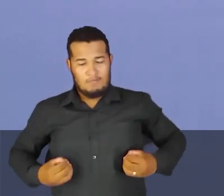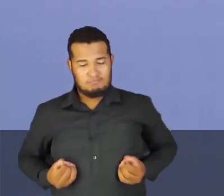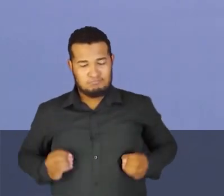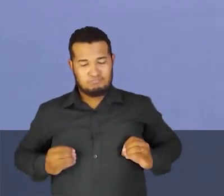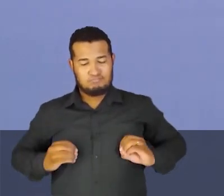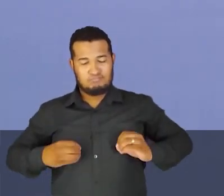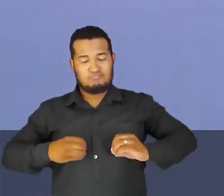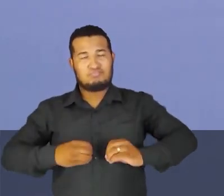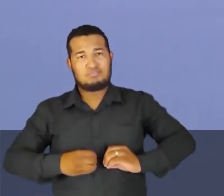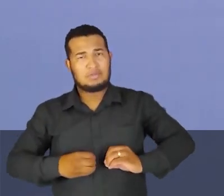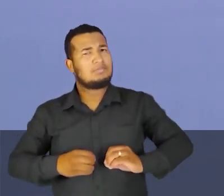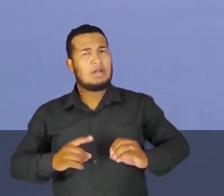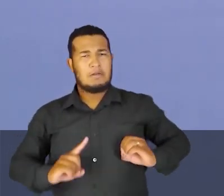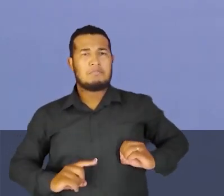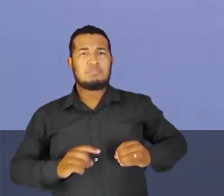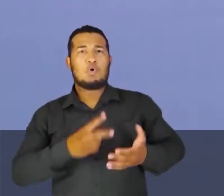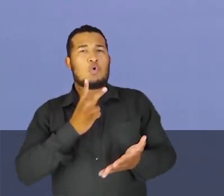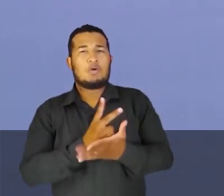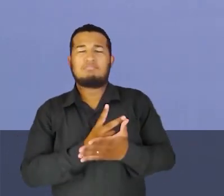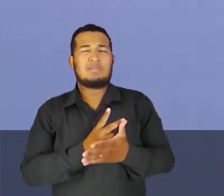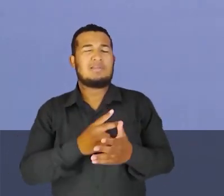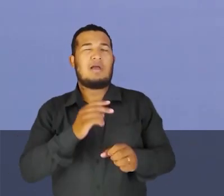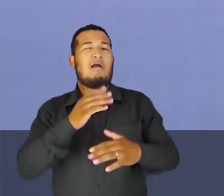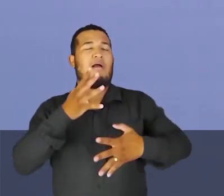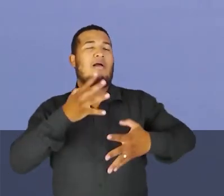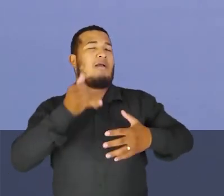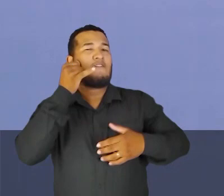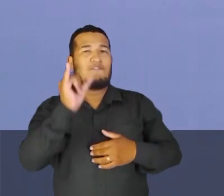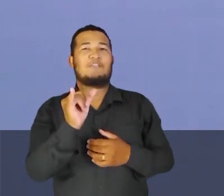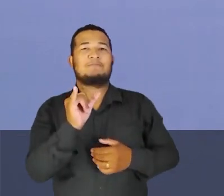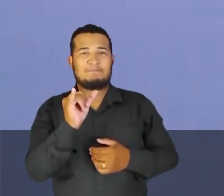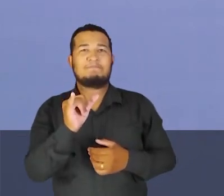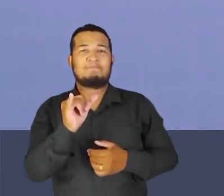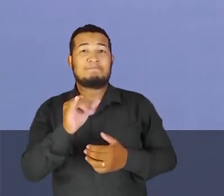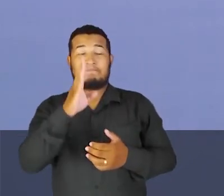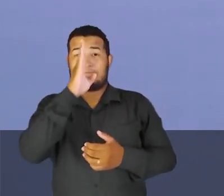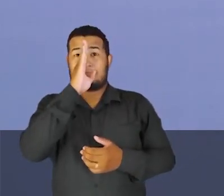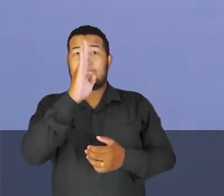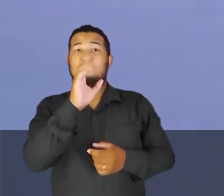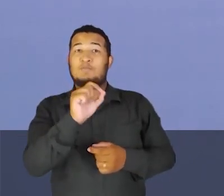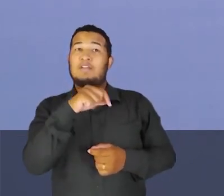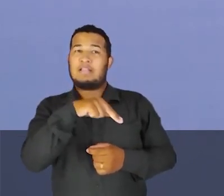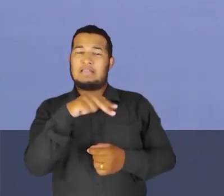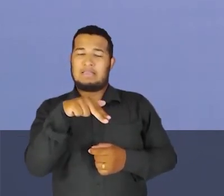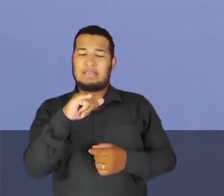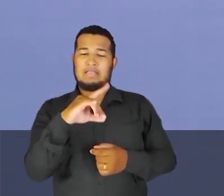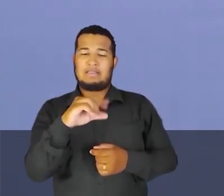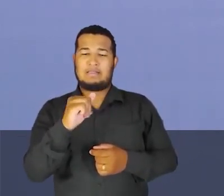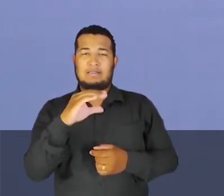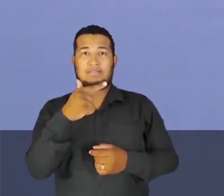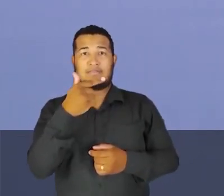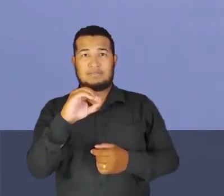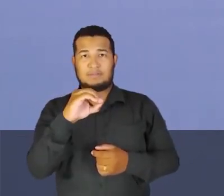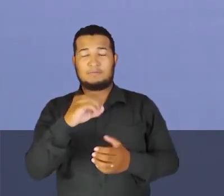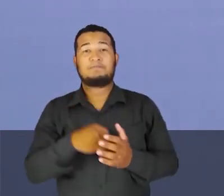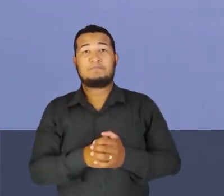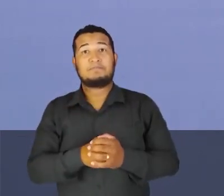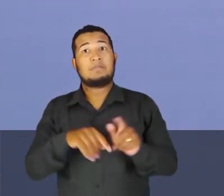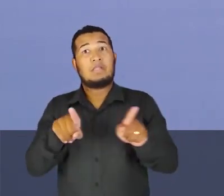ovário, ele possa se fixar no útero, ok? Então, ele evita principalmente a anidação. Outro tipo de